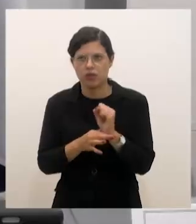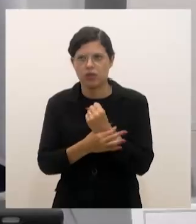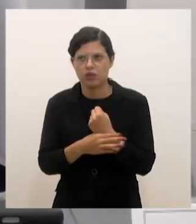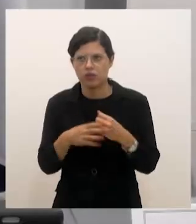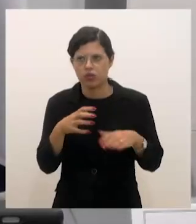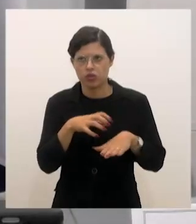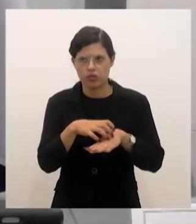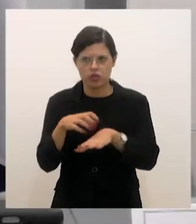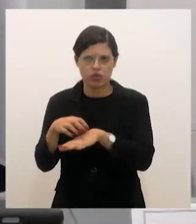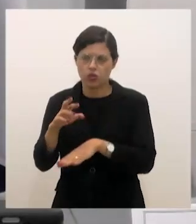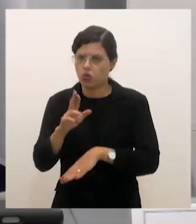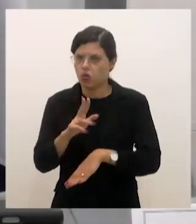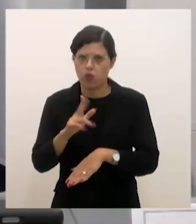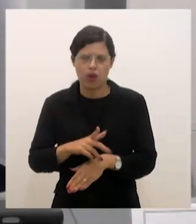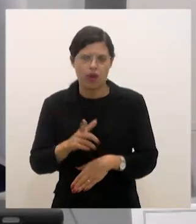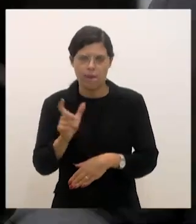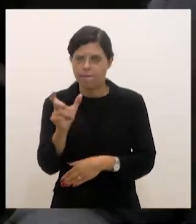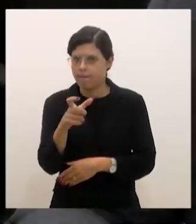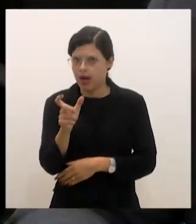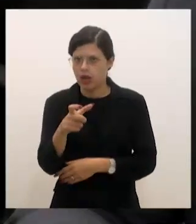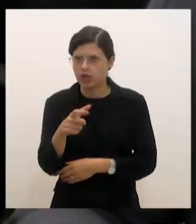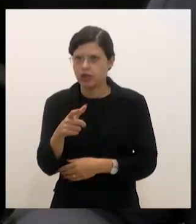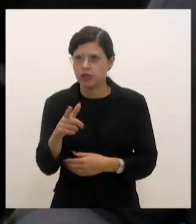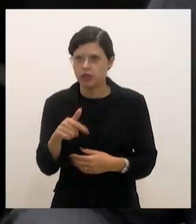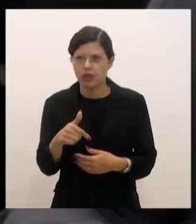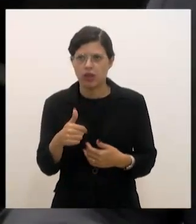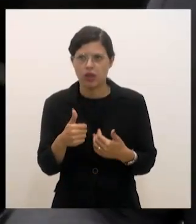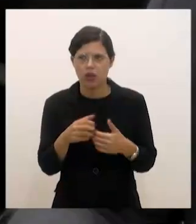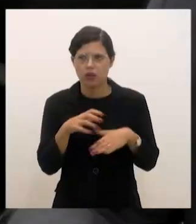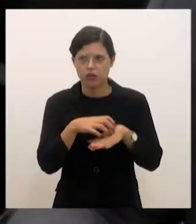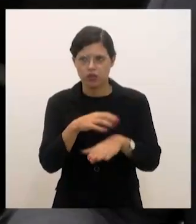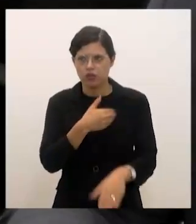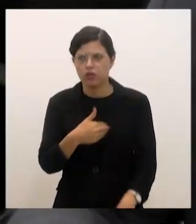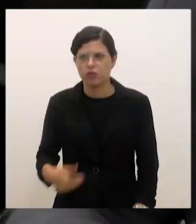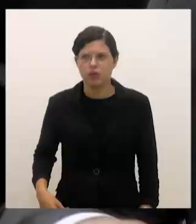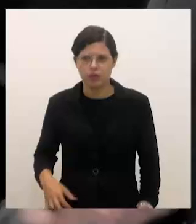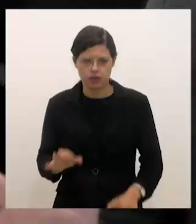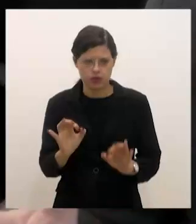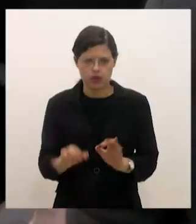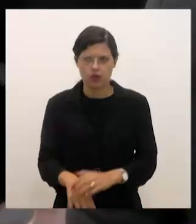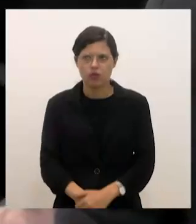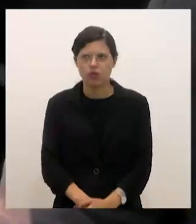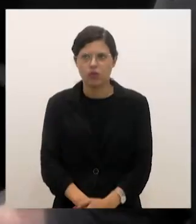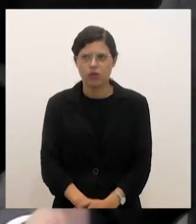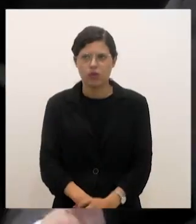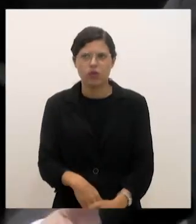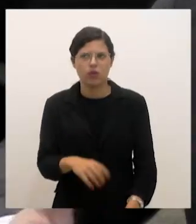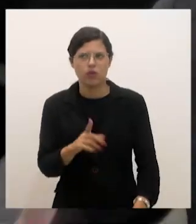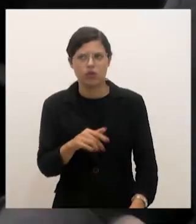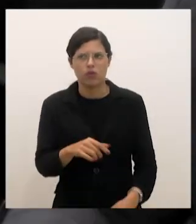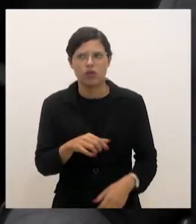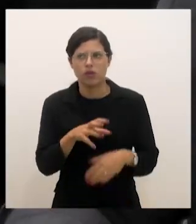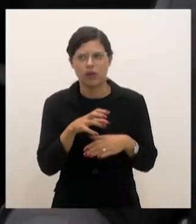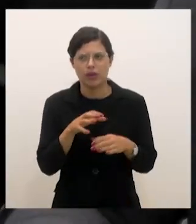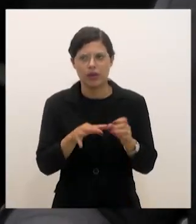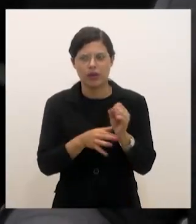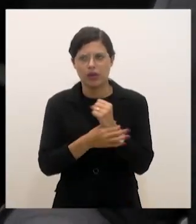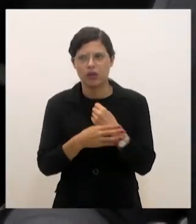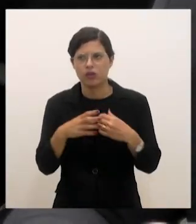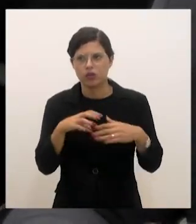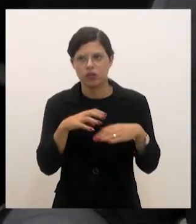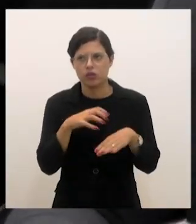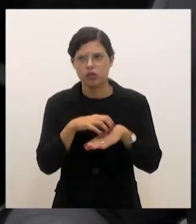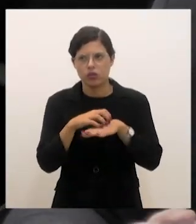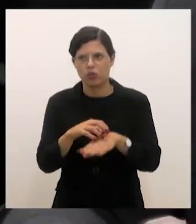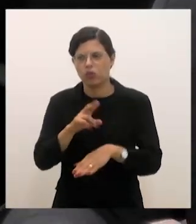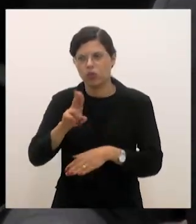o passe, é no transporte público, não é isso, deputado Carlos Mink? É no transporte público. E aqui a garantia de deslocamento é quando usa